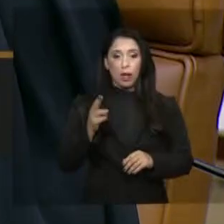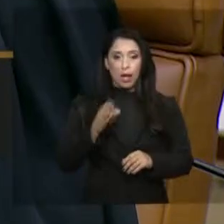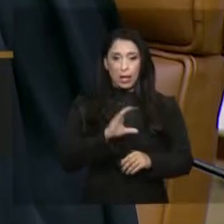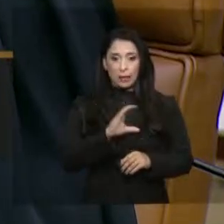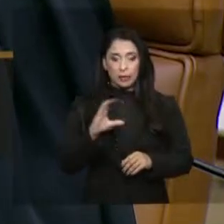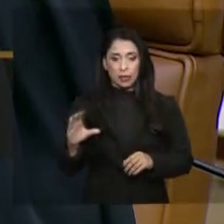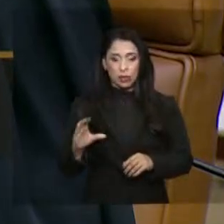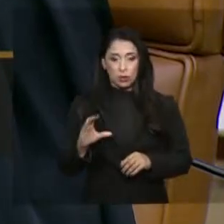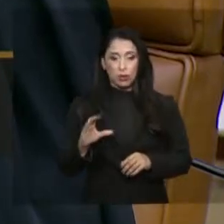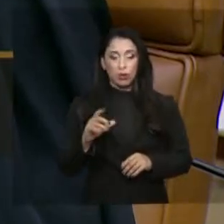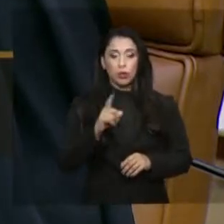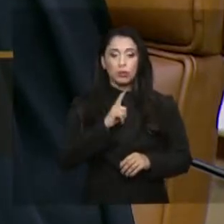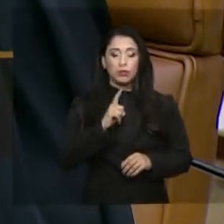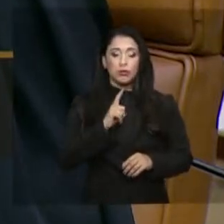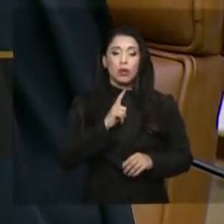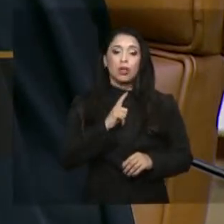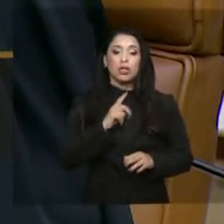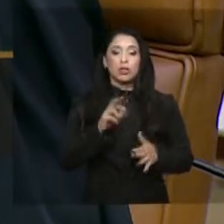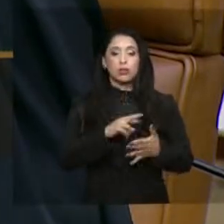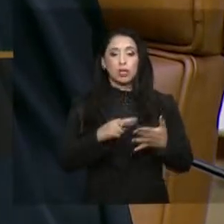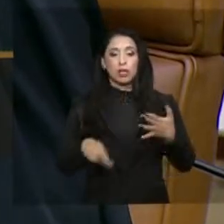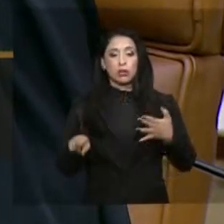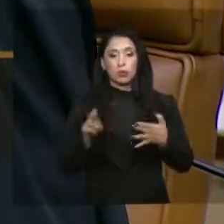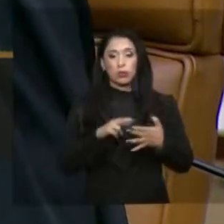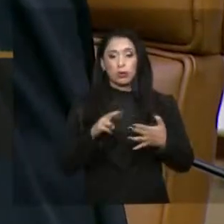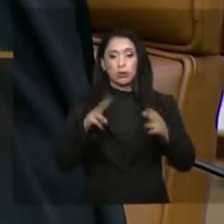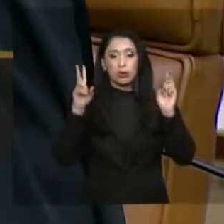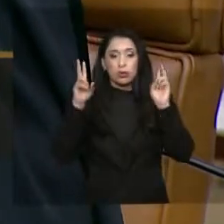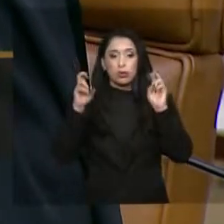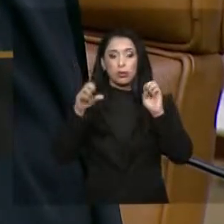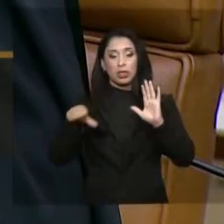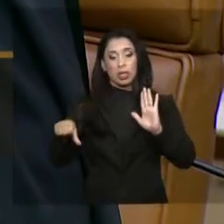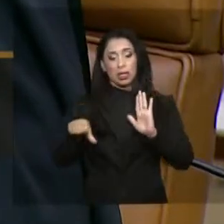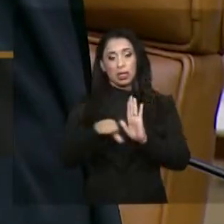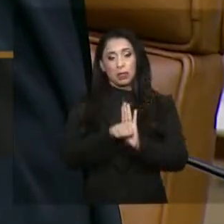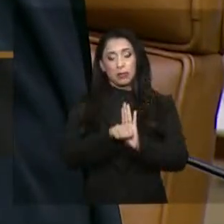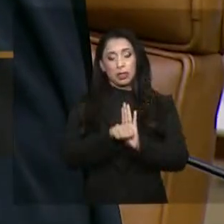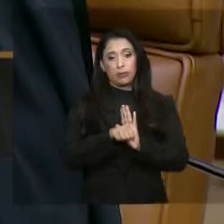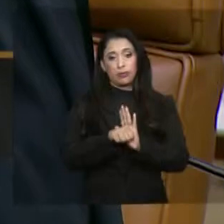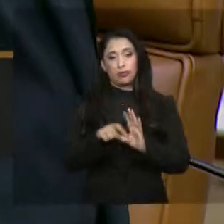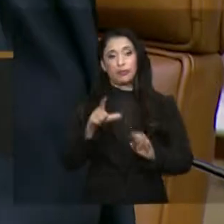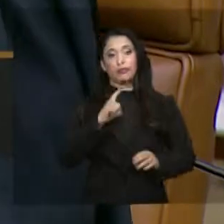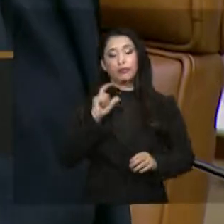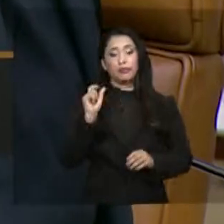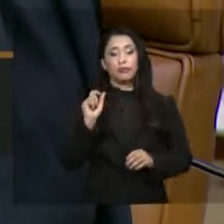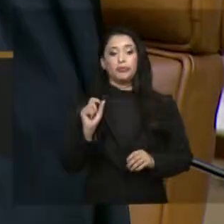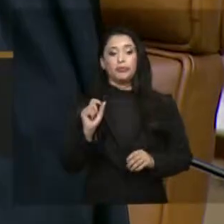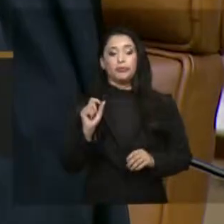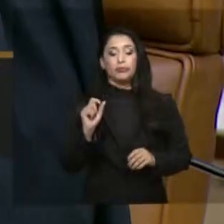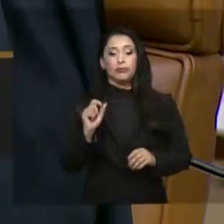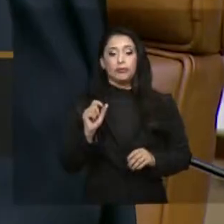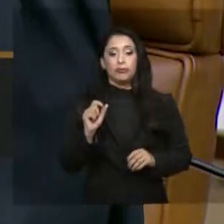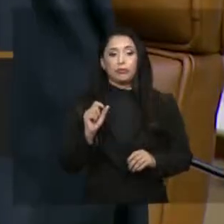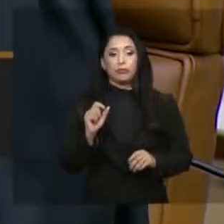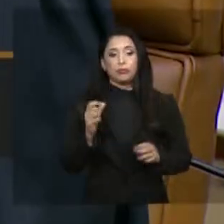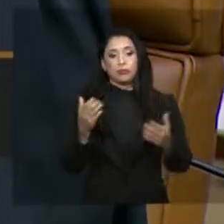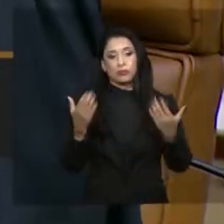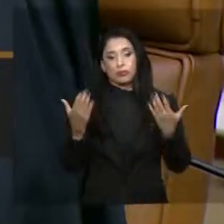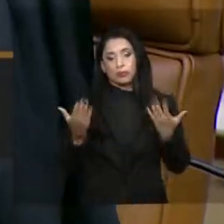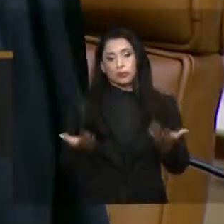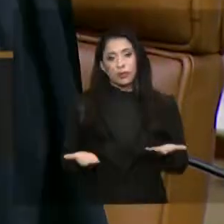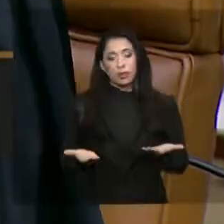e aos recursos em matéria criminal, salvo recurso extraordinário. Então, aqui é uma